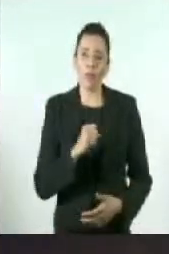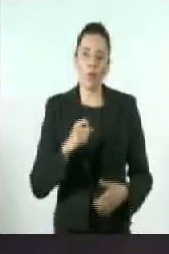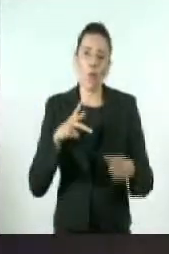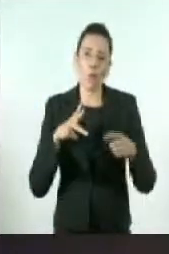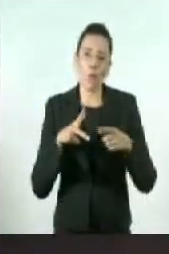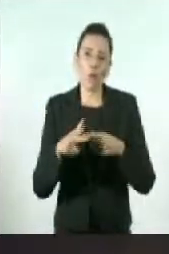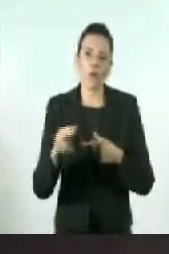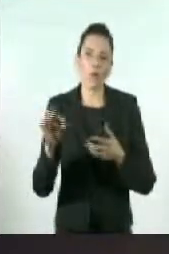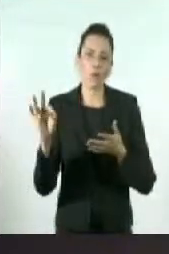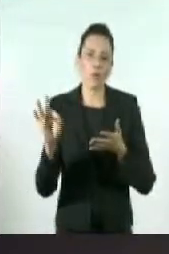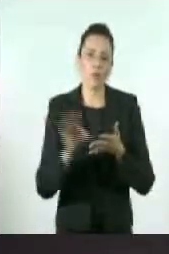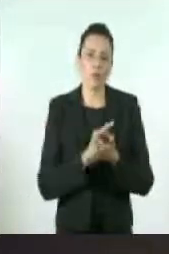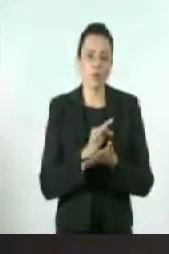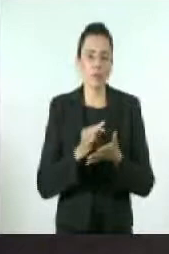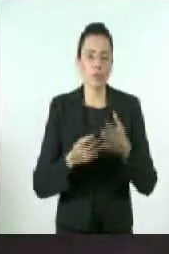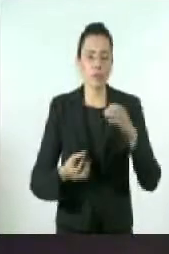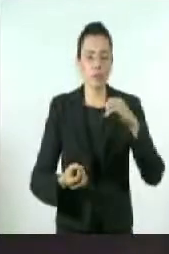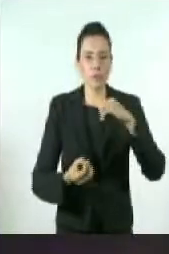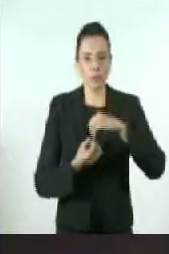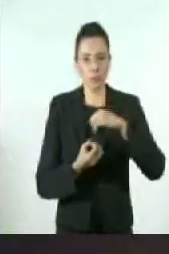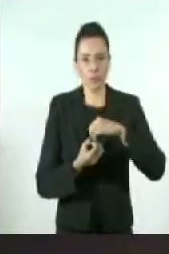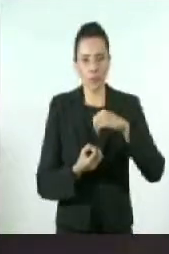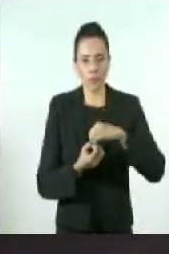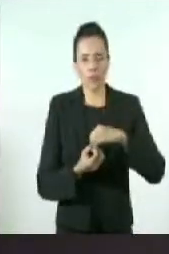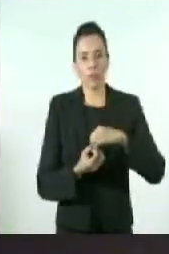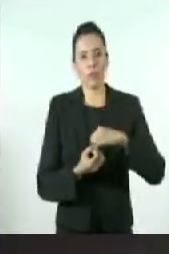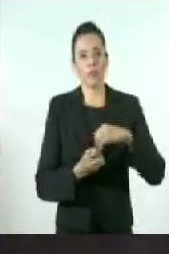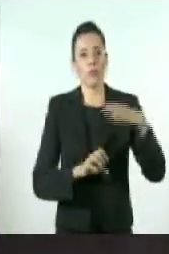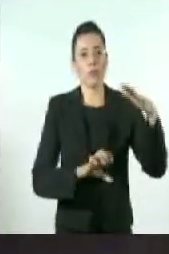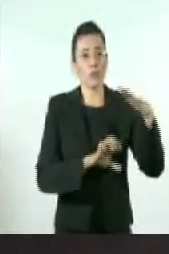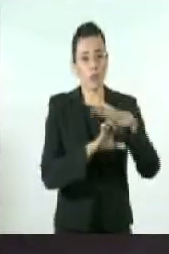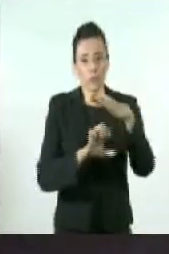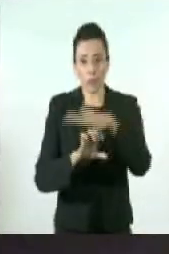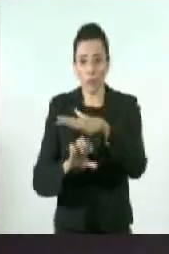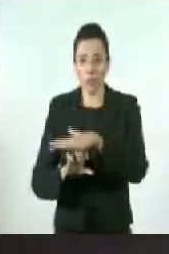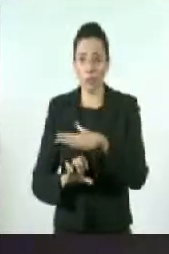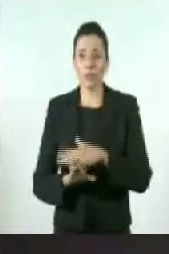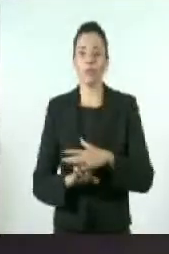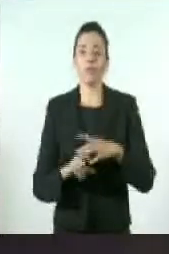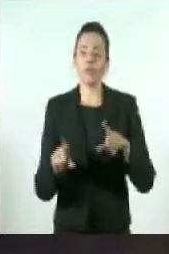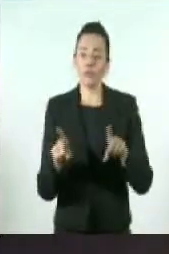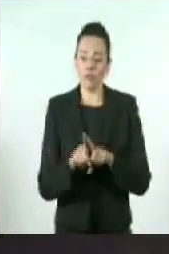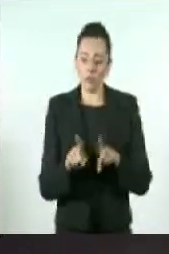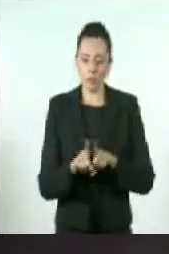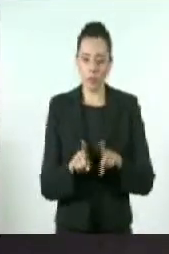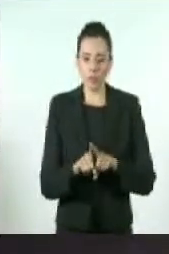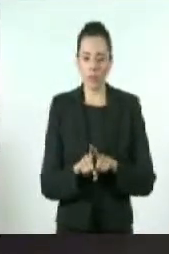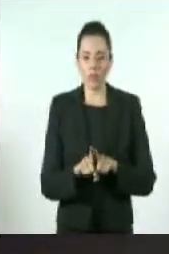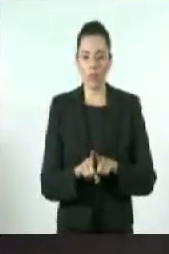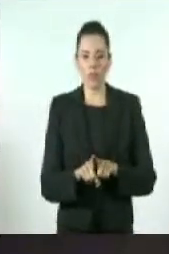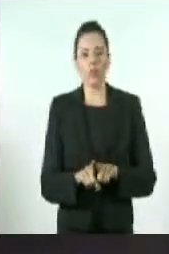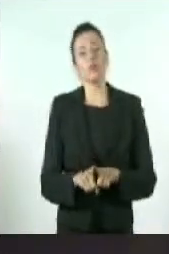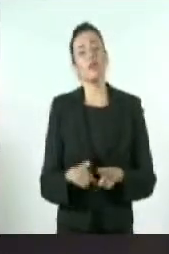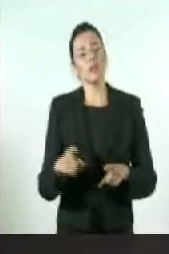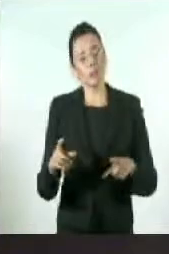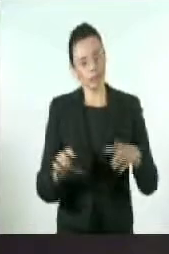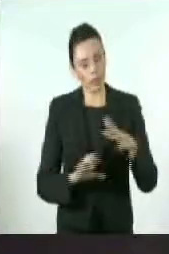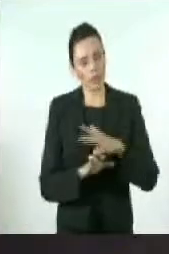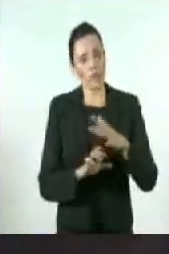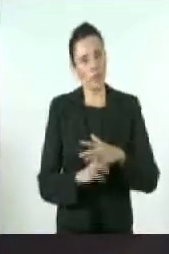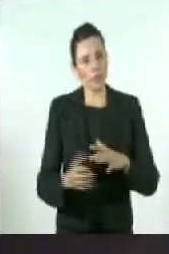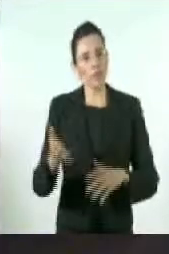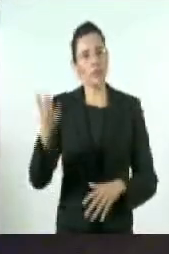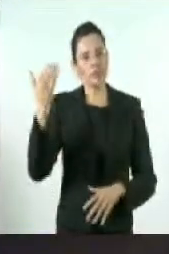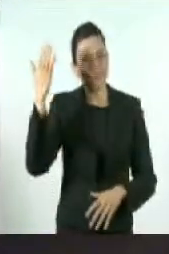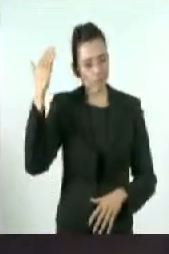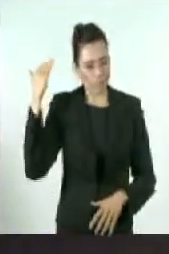entre o Detran Maranhão e as empresas citadas na presente demanda, bem como aquele celebrado com outras empresas, cujo objeto seria